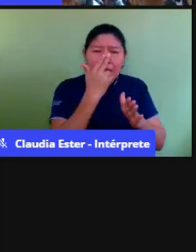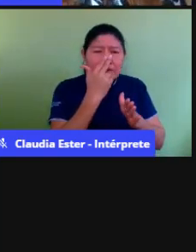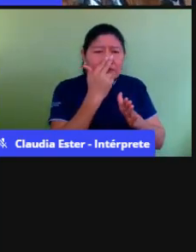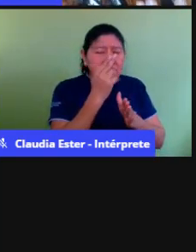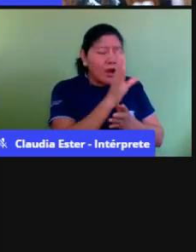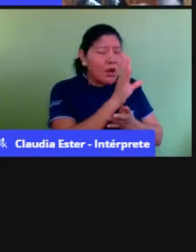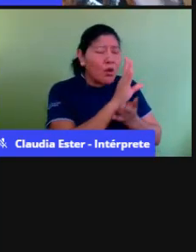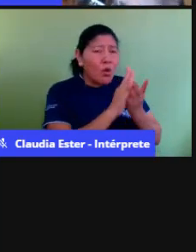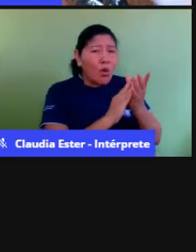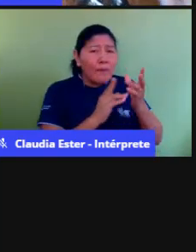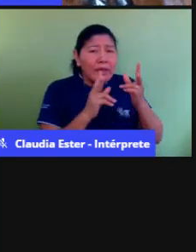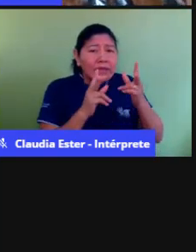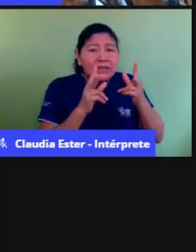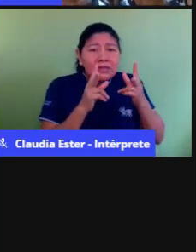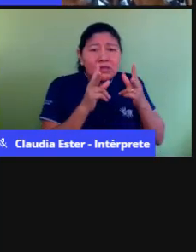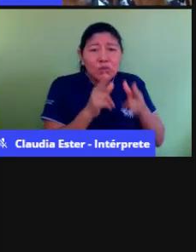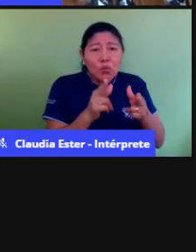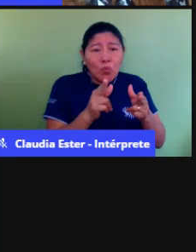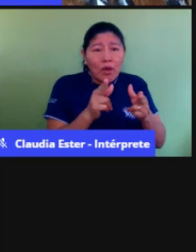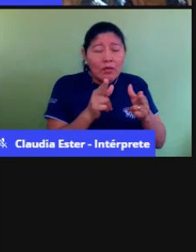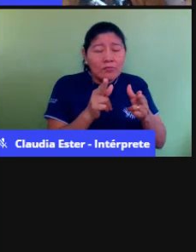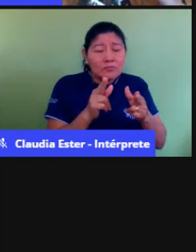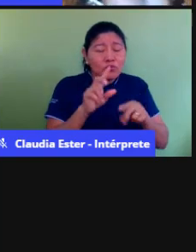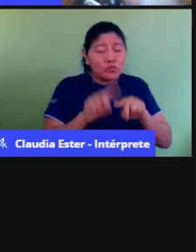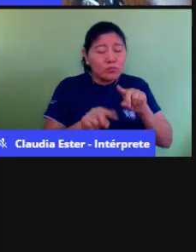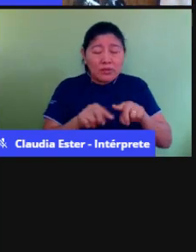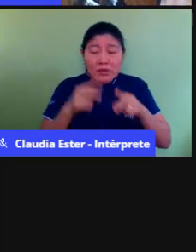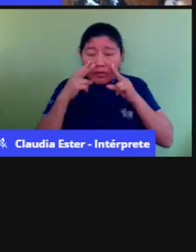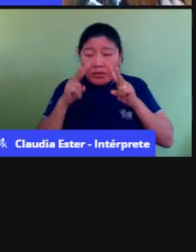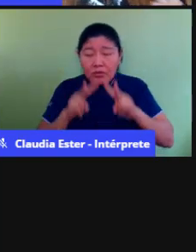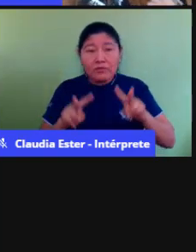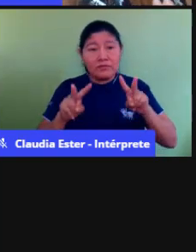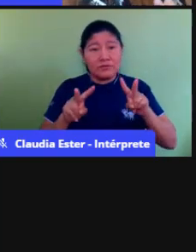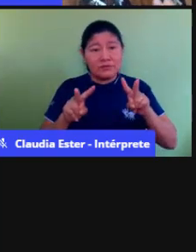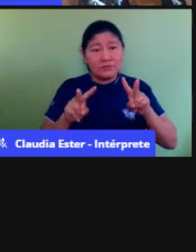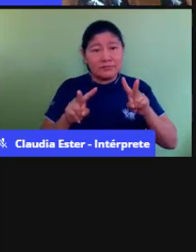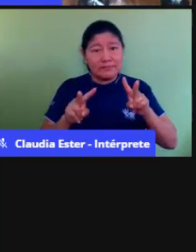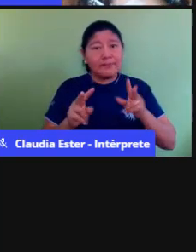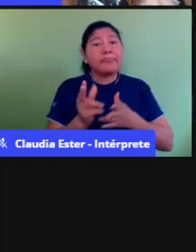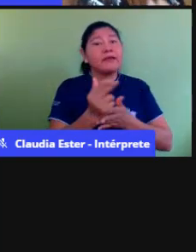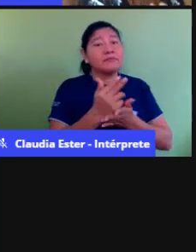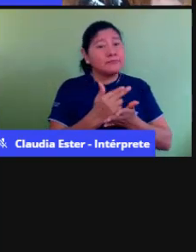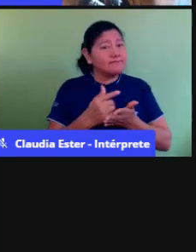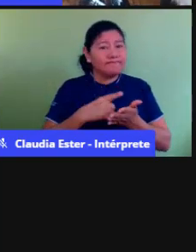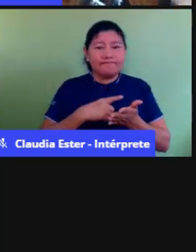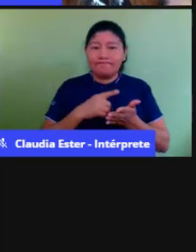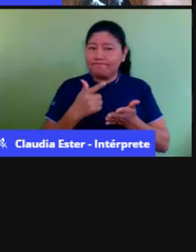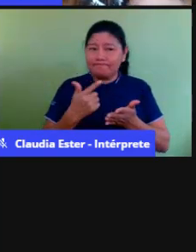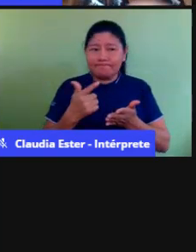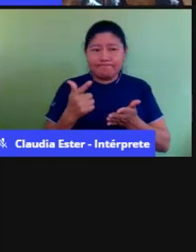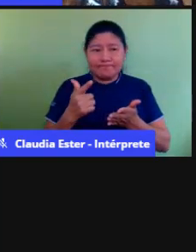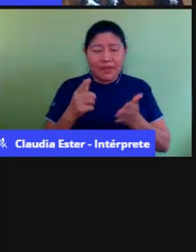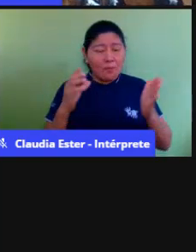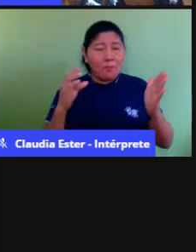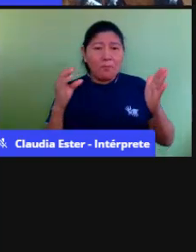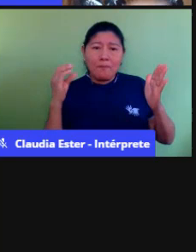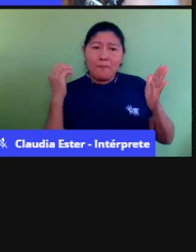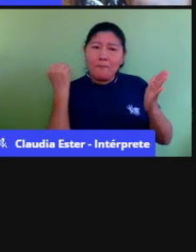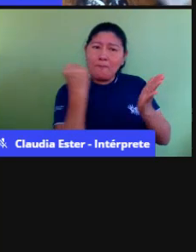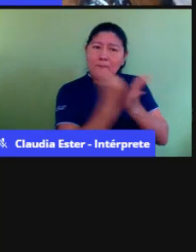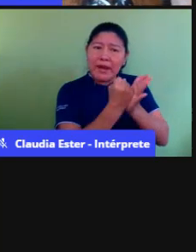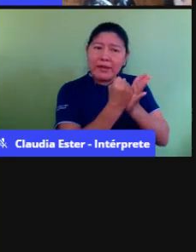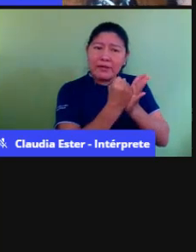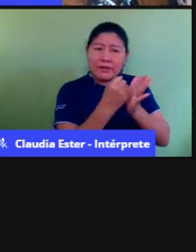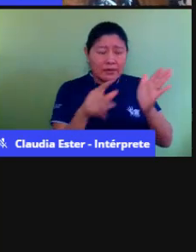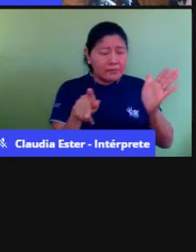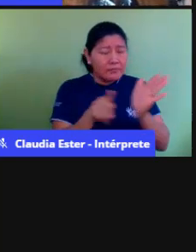qual de algum objeto. Nesse tipo de desenho não existe a marca pessoal,